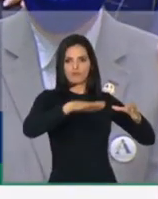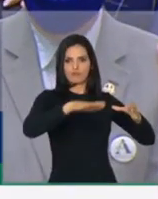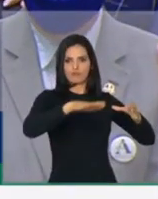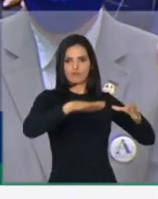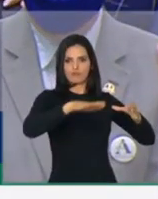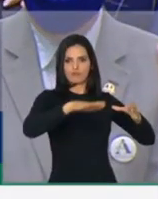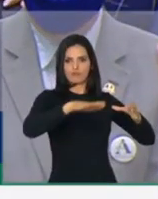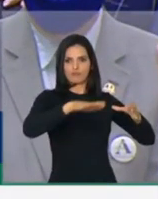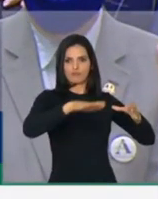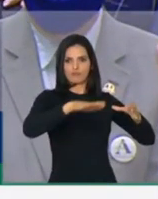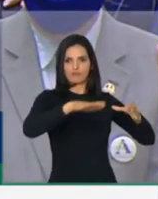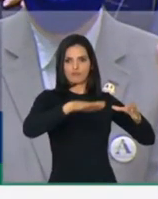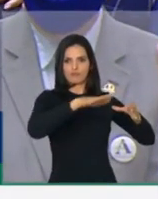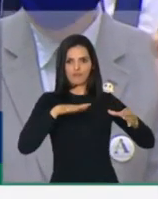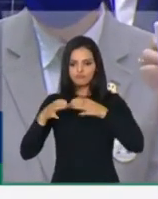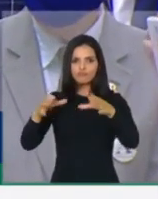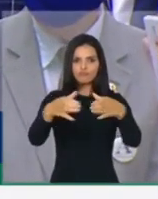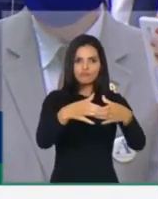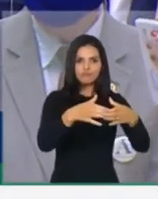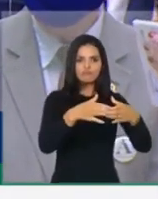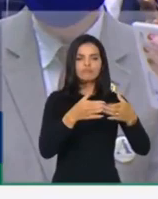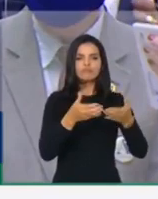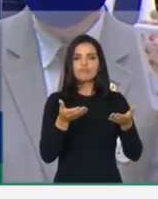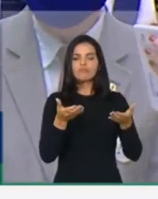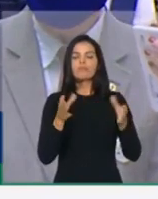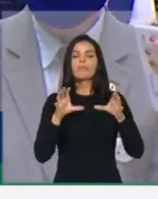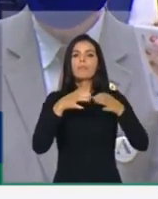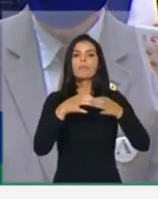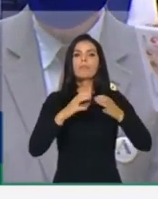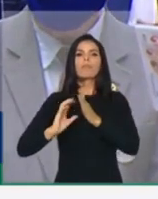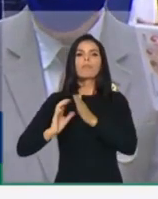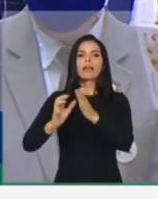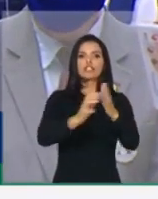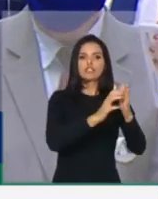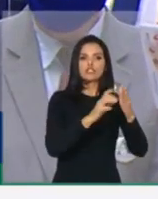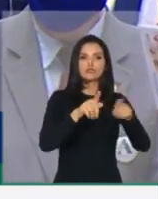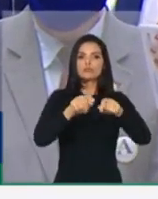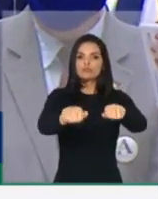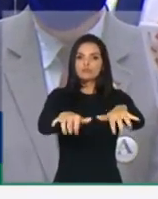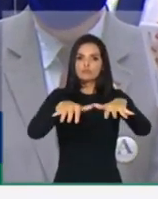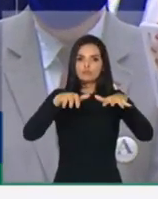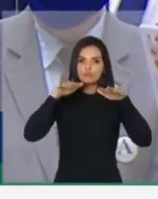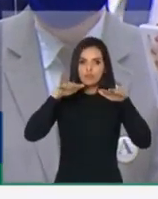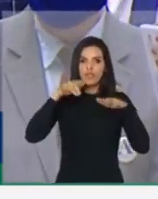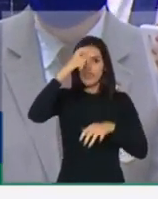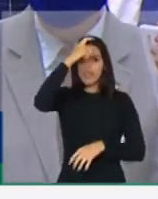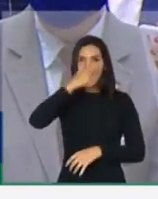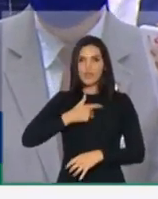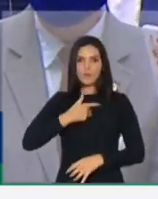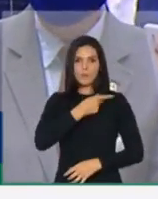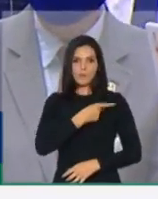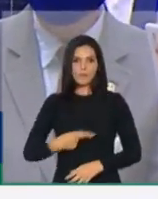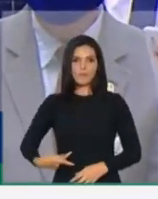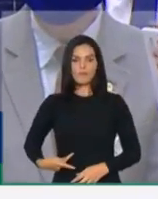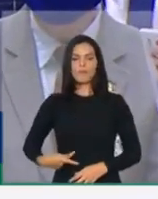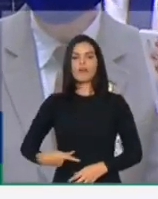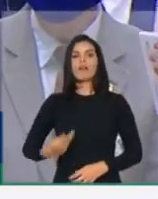os colegiados, a proporcionalidade e o plenário da Câmara. Como instituição, deve ser a voz de todos e não a voz de um.